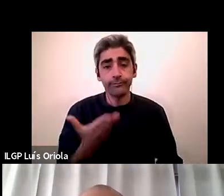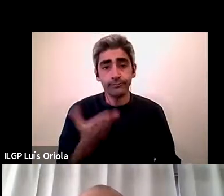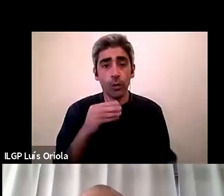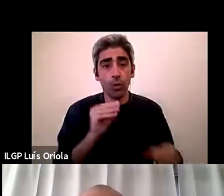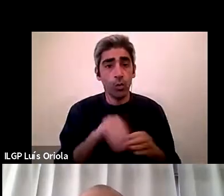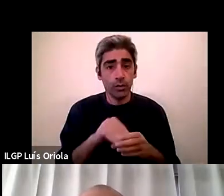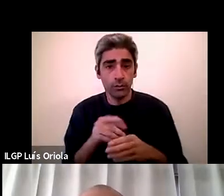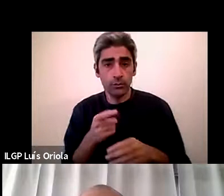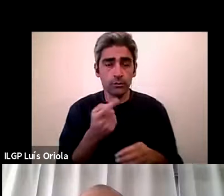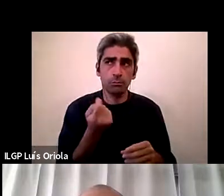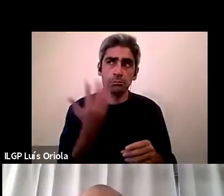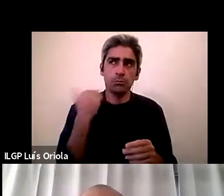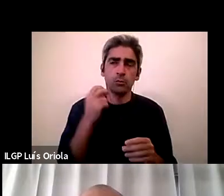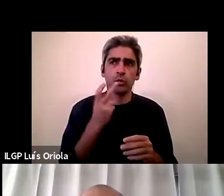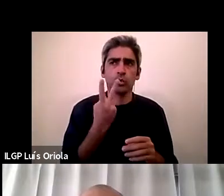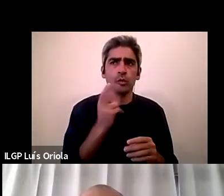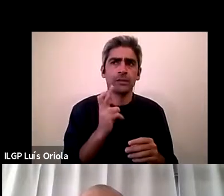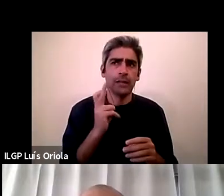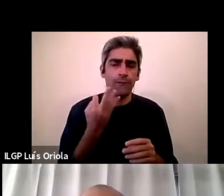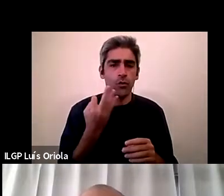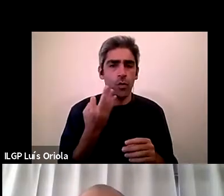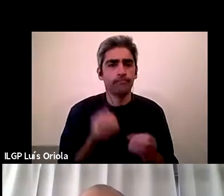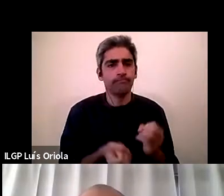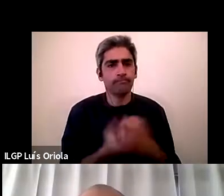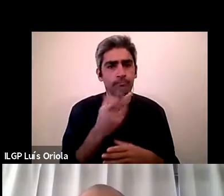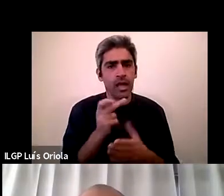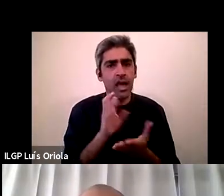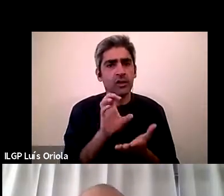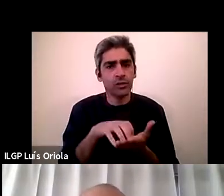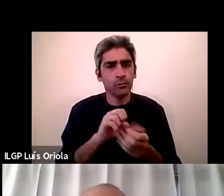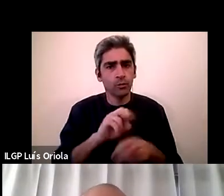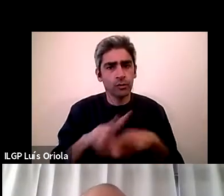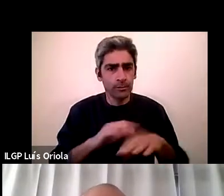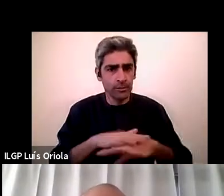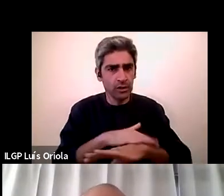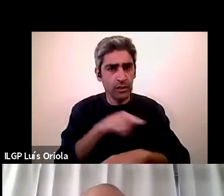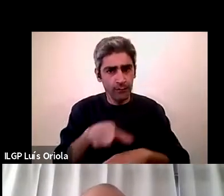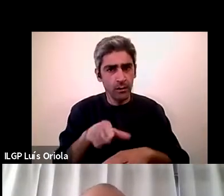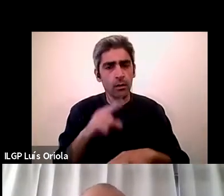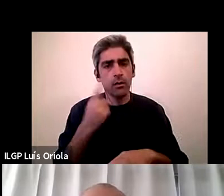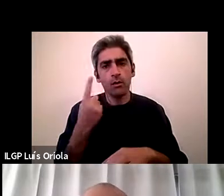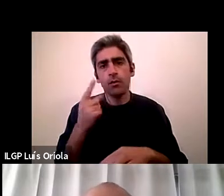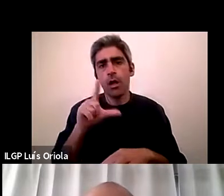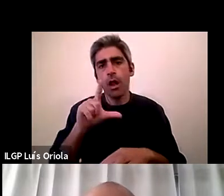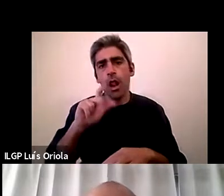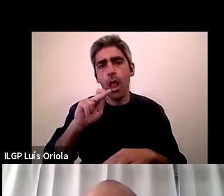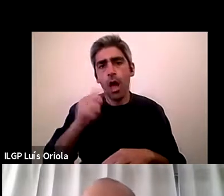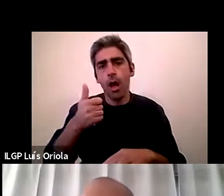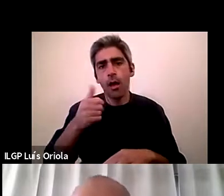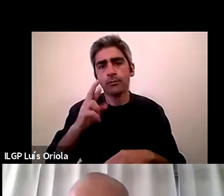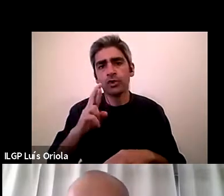há pouco mais de 2 anos, foi integrado na Agência para a Modernização Administrativa o LabX, Laboratório